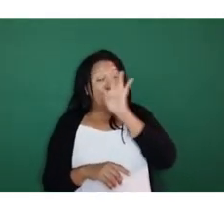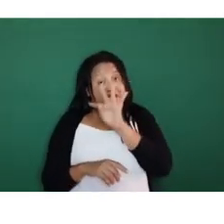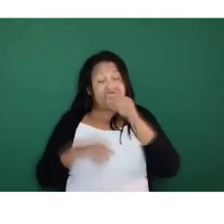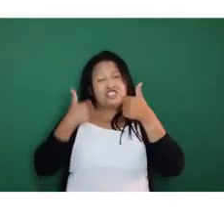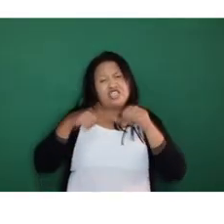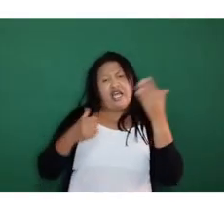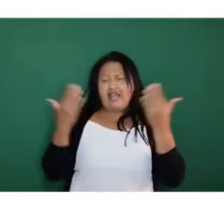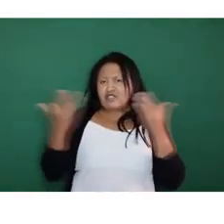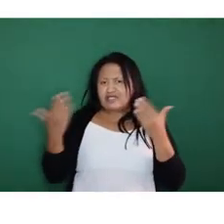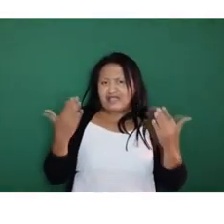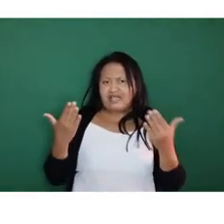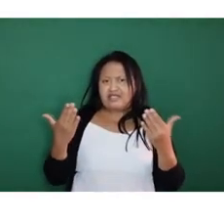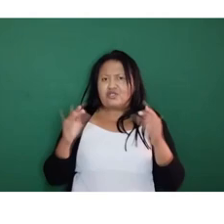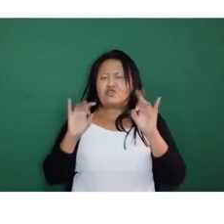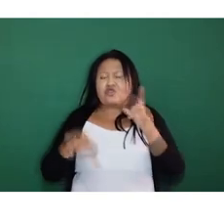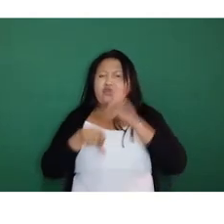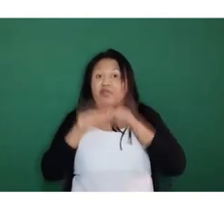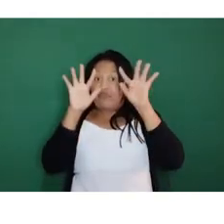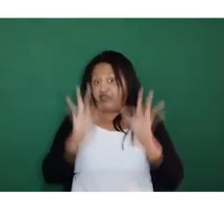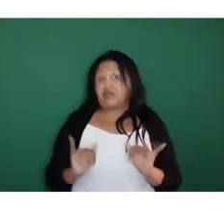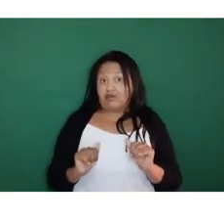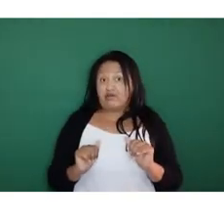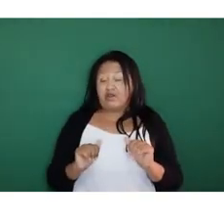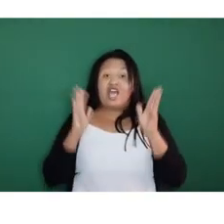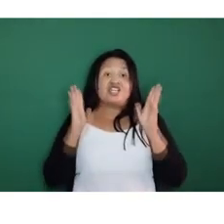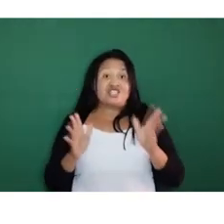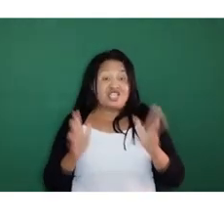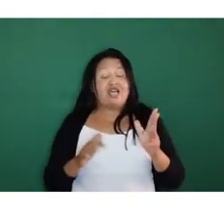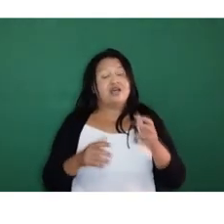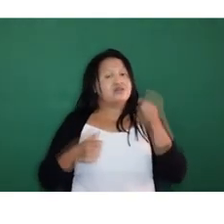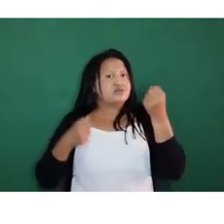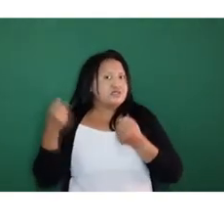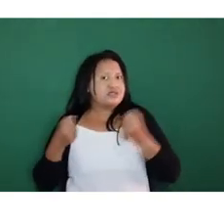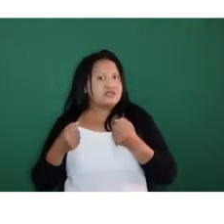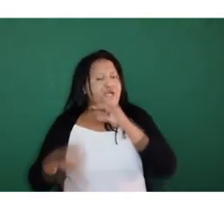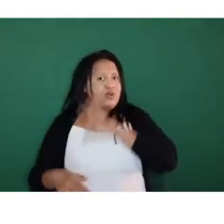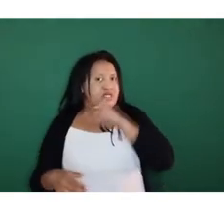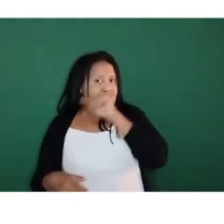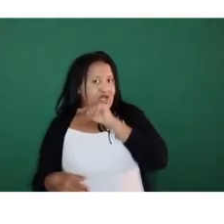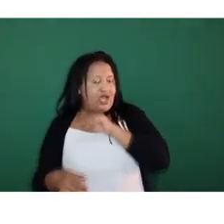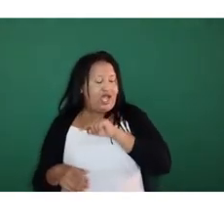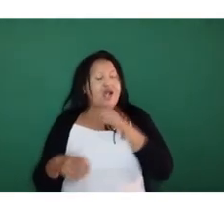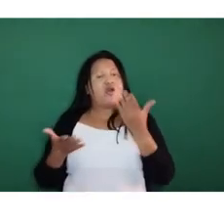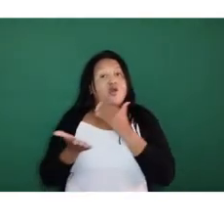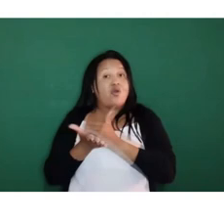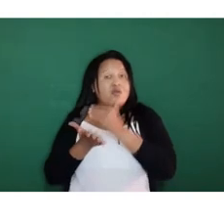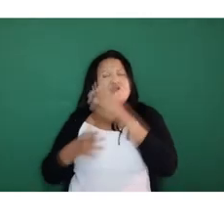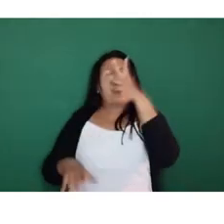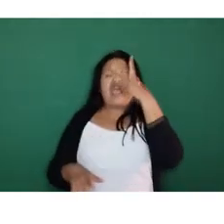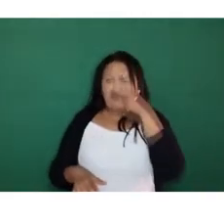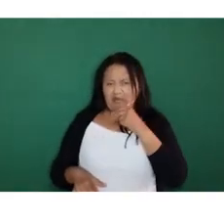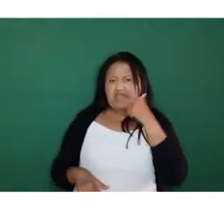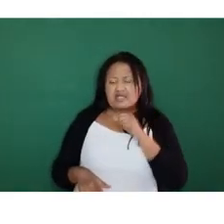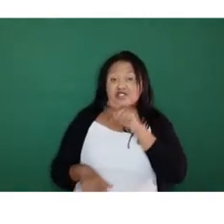está relacionada apenas com o instante de tempo final já o da policial não com a posição inicial Tá vendo é a mesma